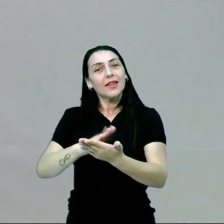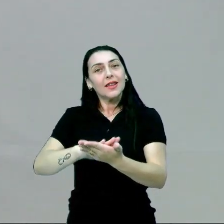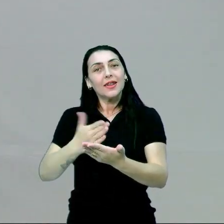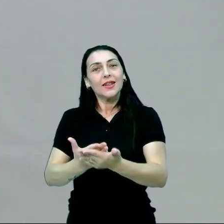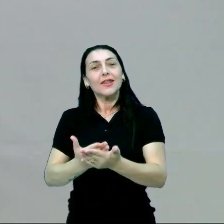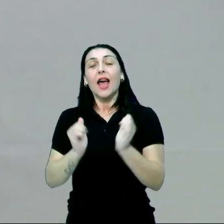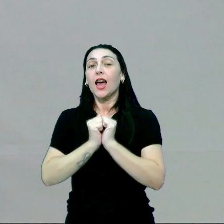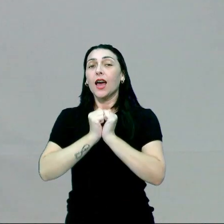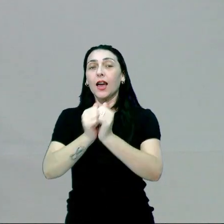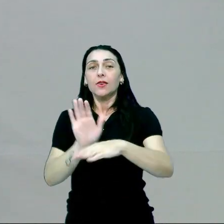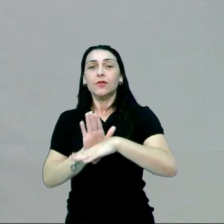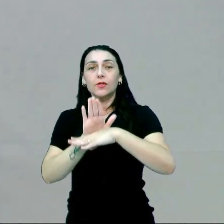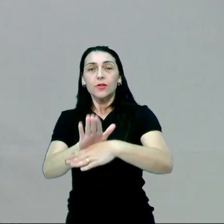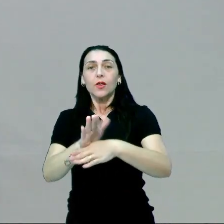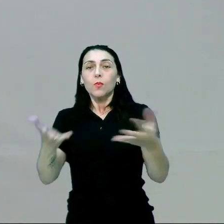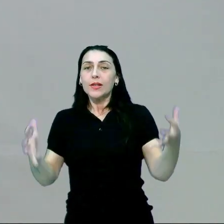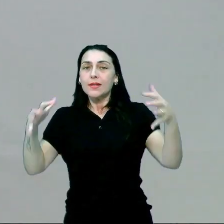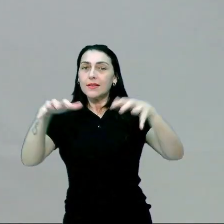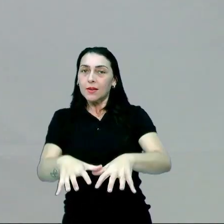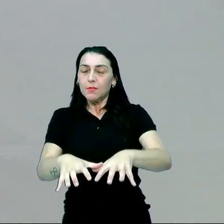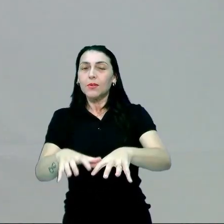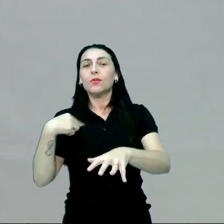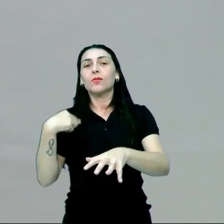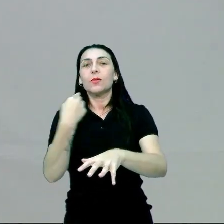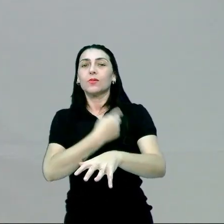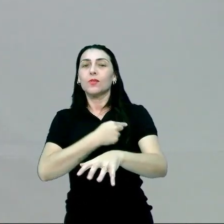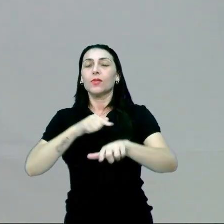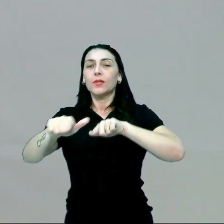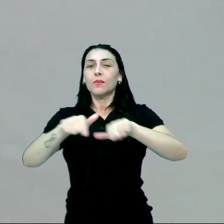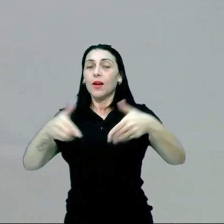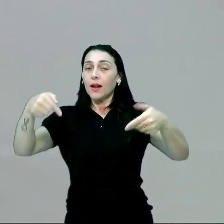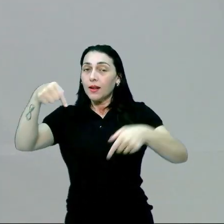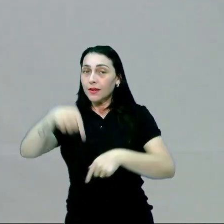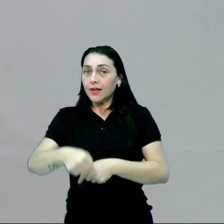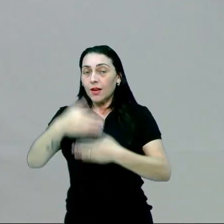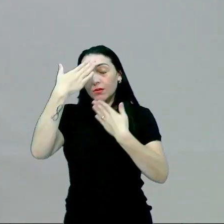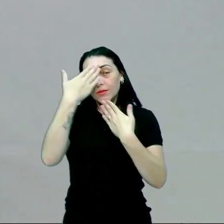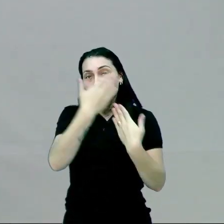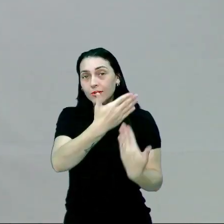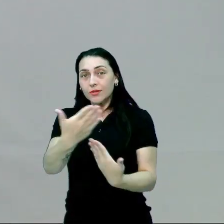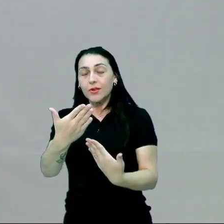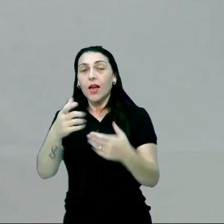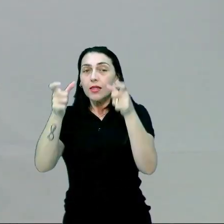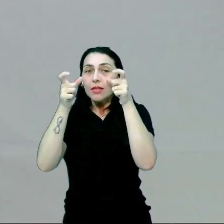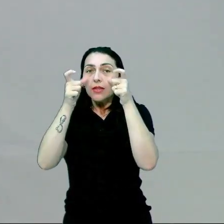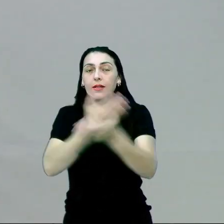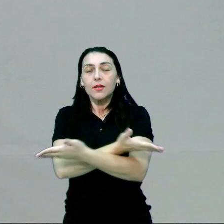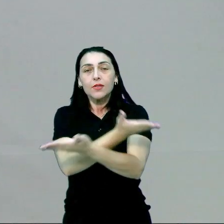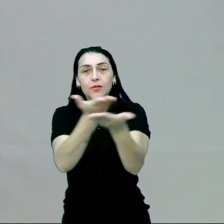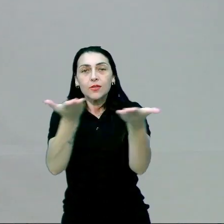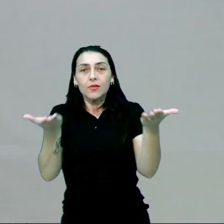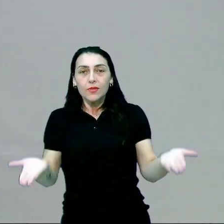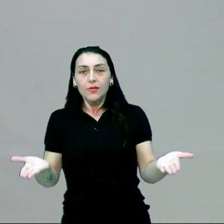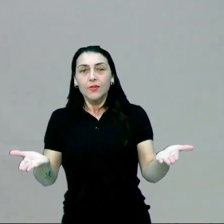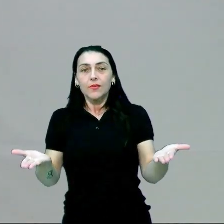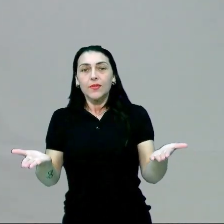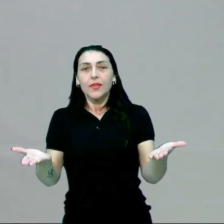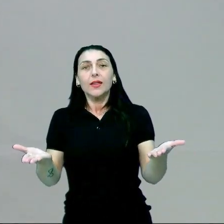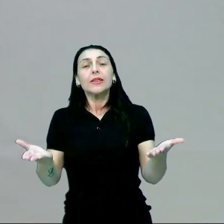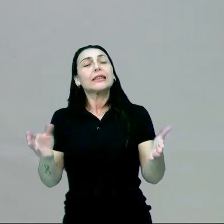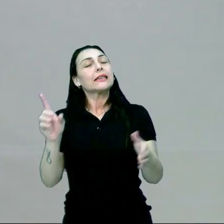está colaborando grandemente com o nosso trabalho aqui. Eu agradeço a atenção de todos vocês e